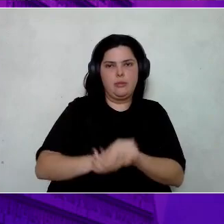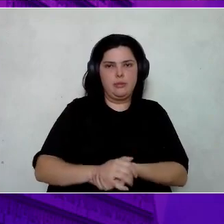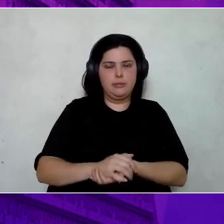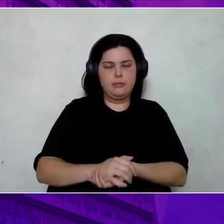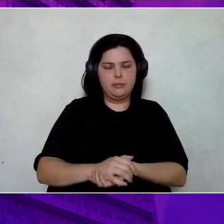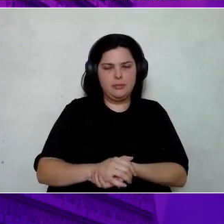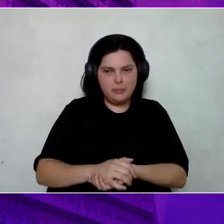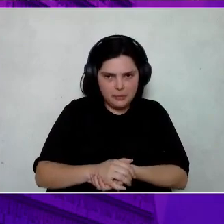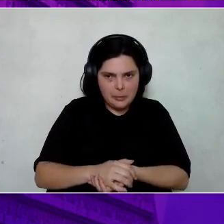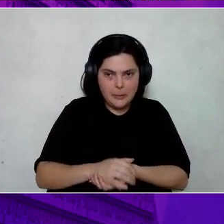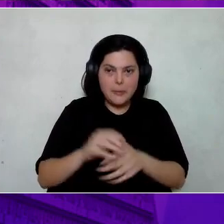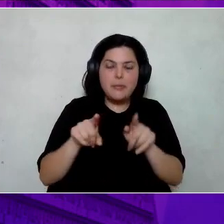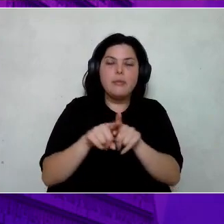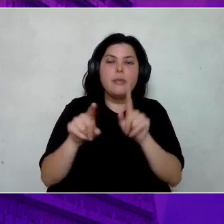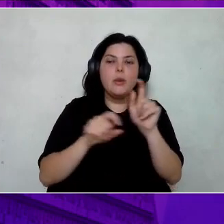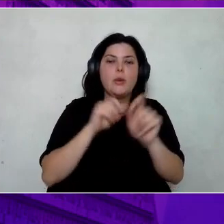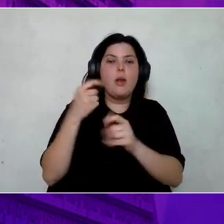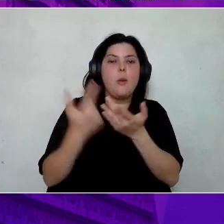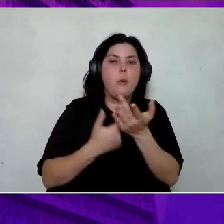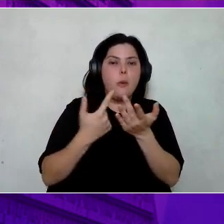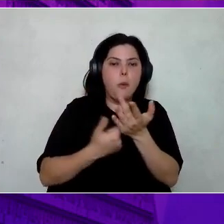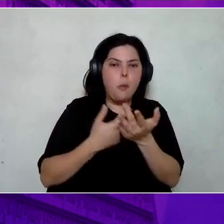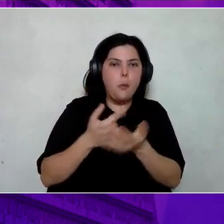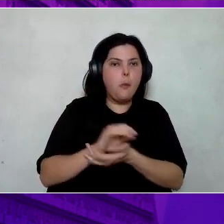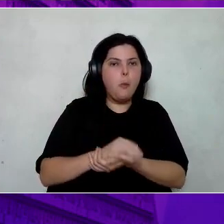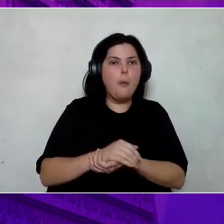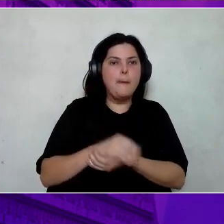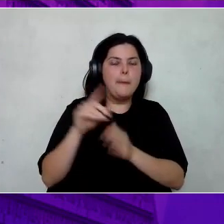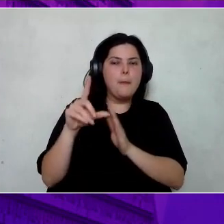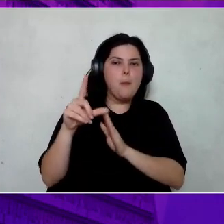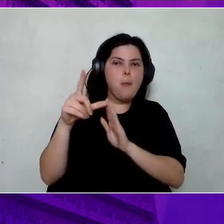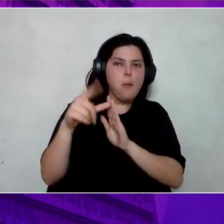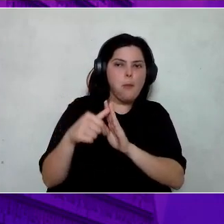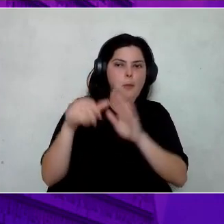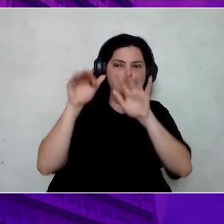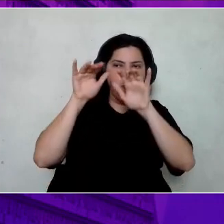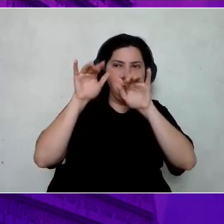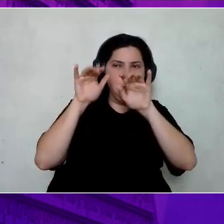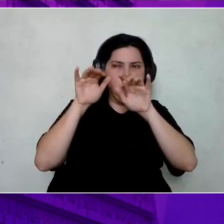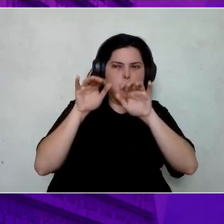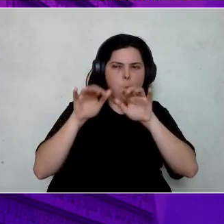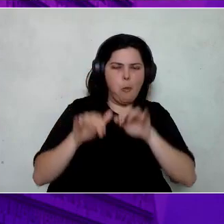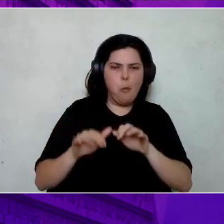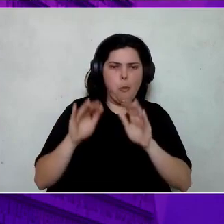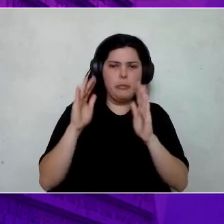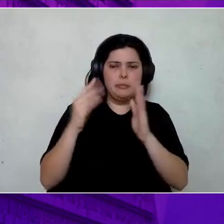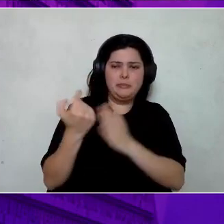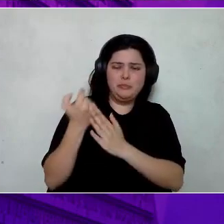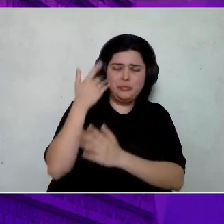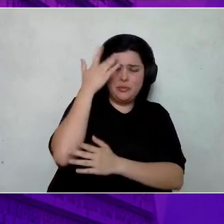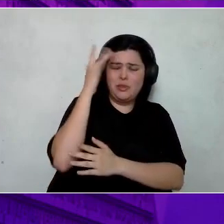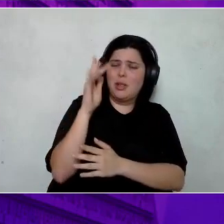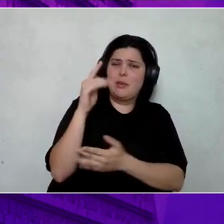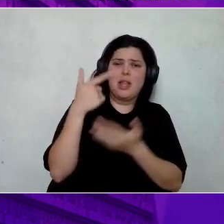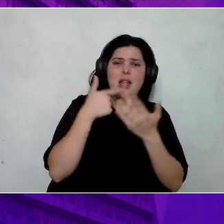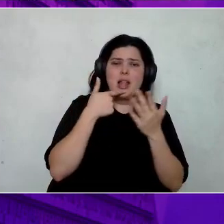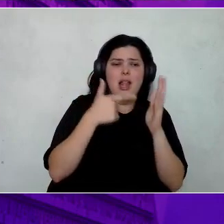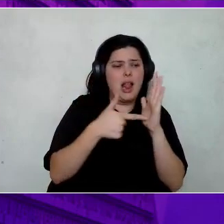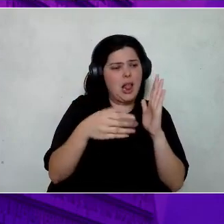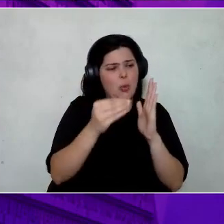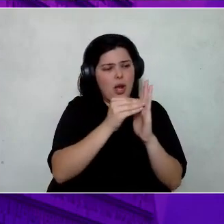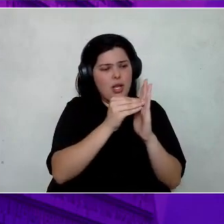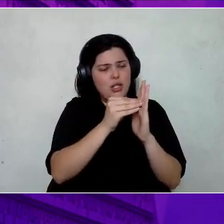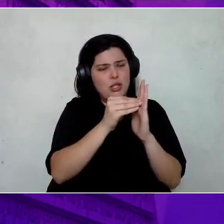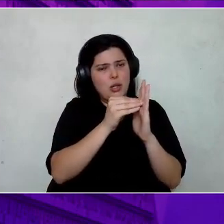tipo, esse livro aqui, depois que eu digitei tudo, na época eu não tinha nem ideia do que era uma linguagem de programação, né? Meu tio só